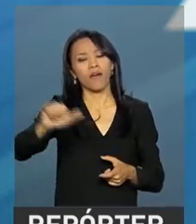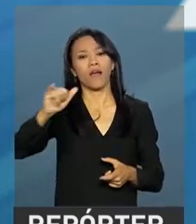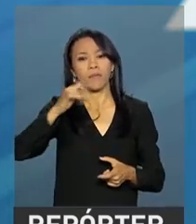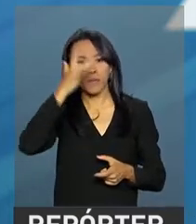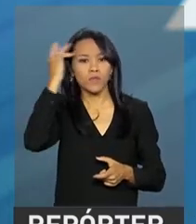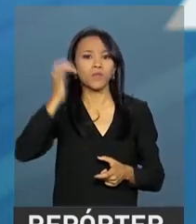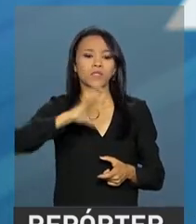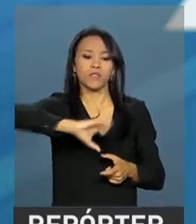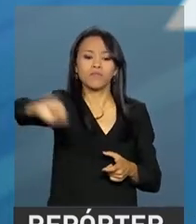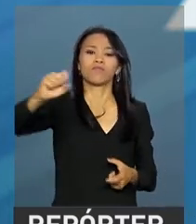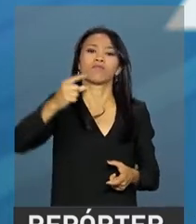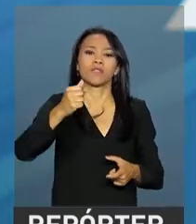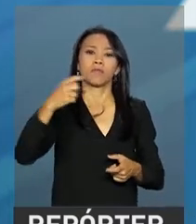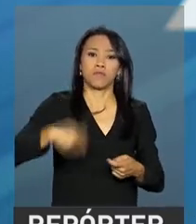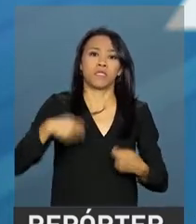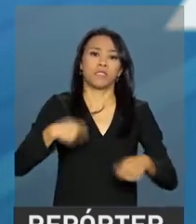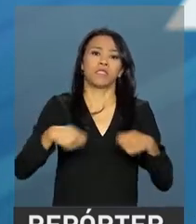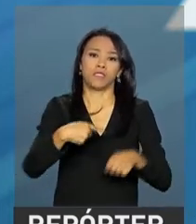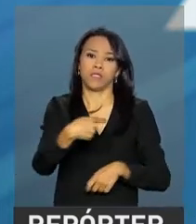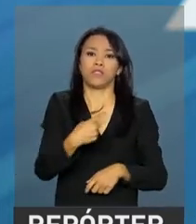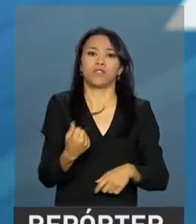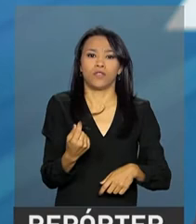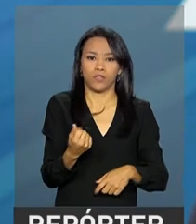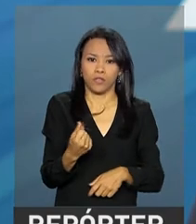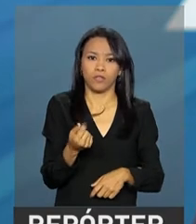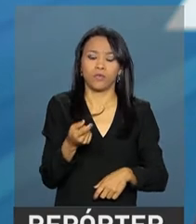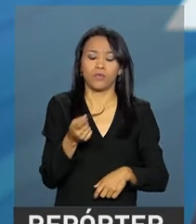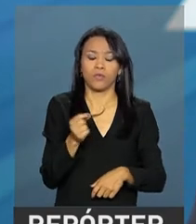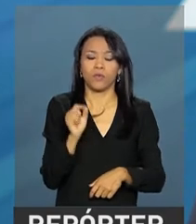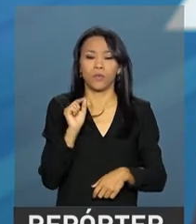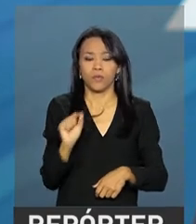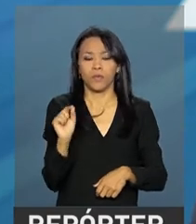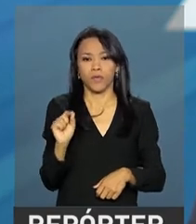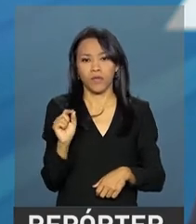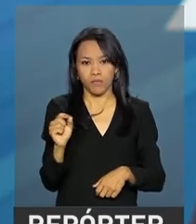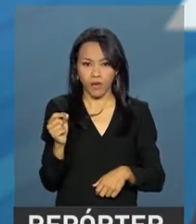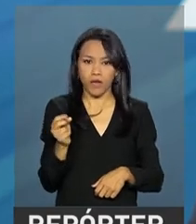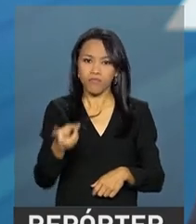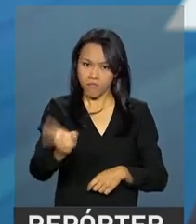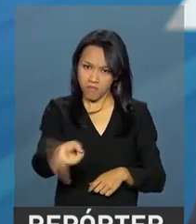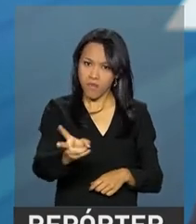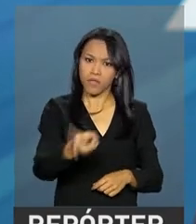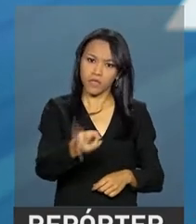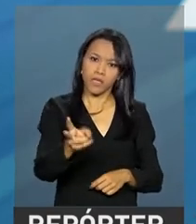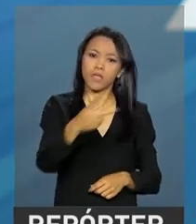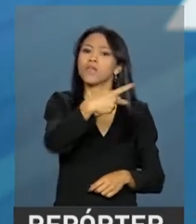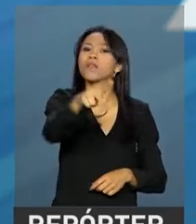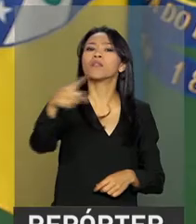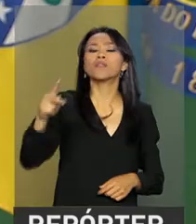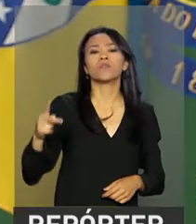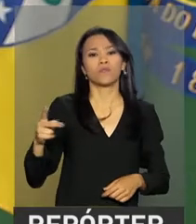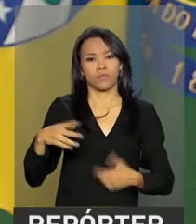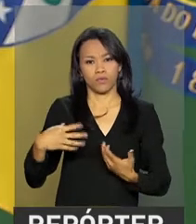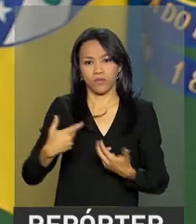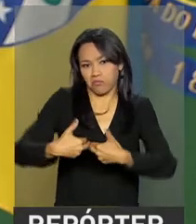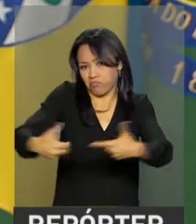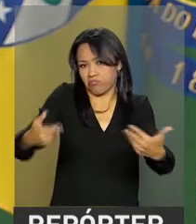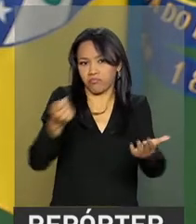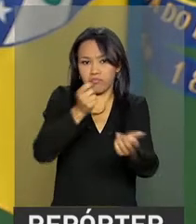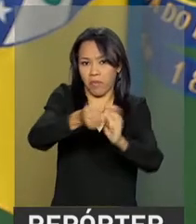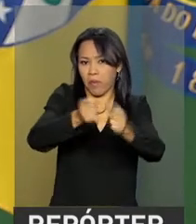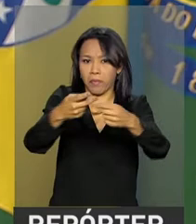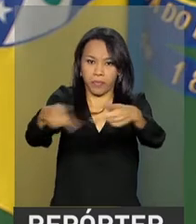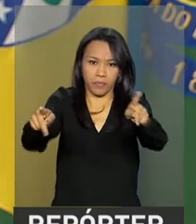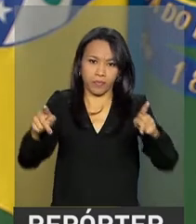precisam desse dinheiro até pra manter suas despesas mais básicas partir de outubro